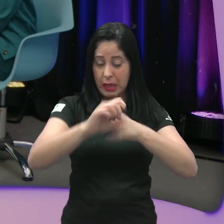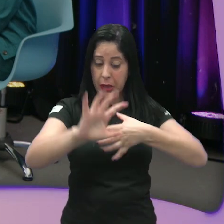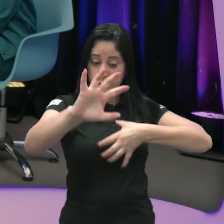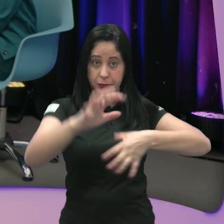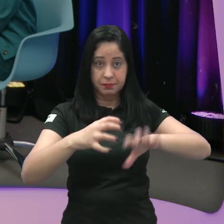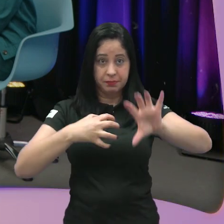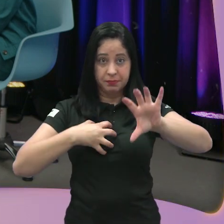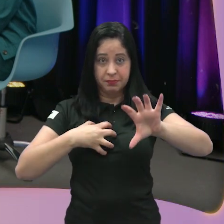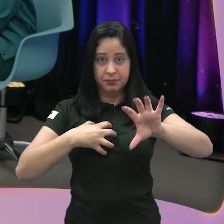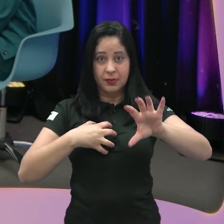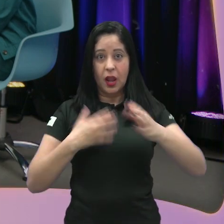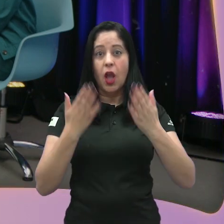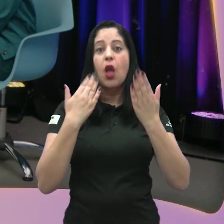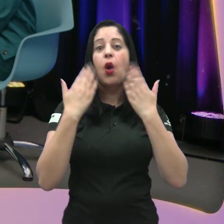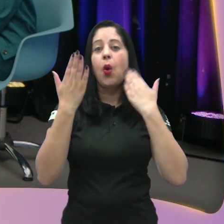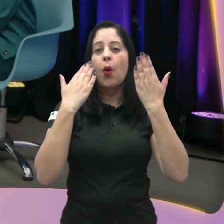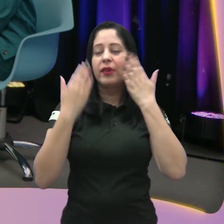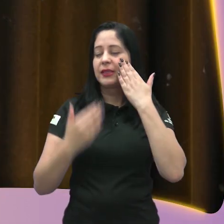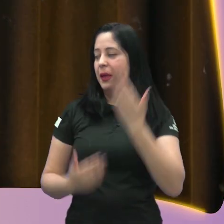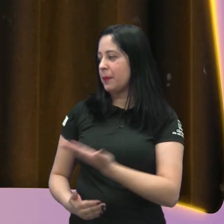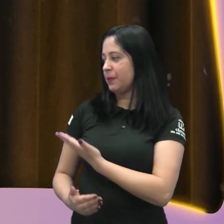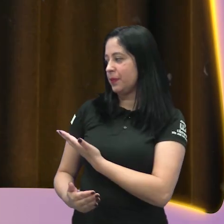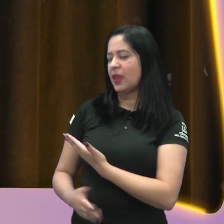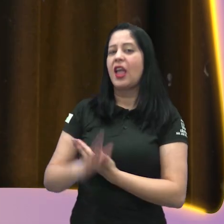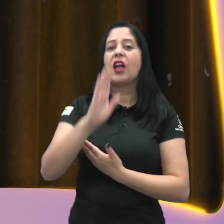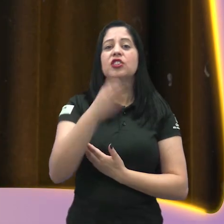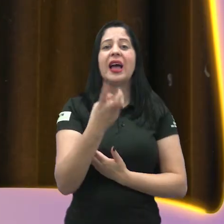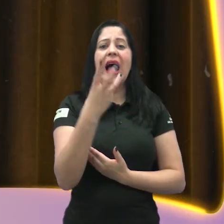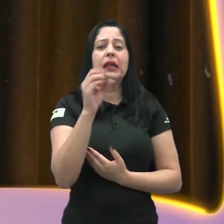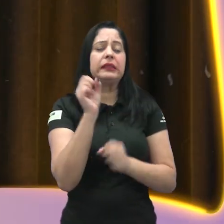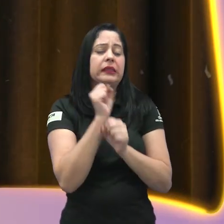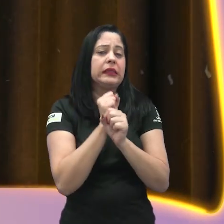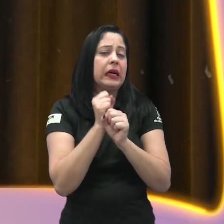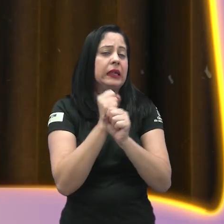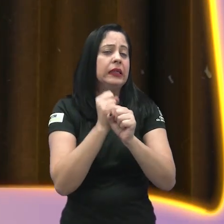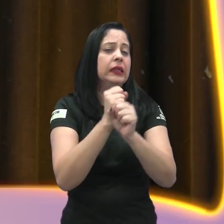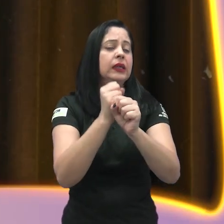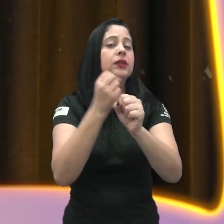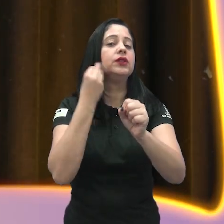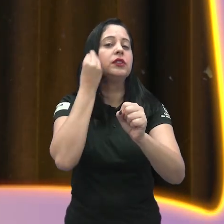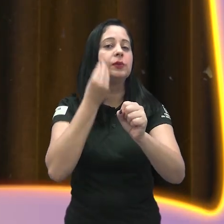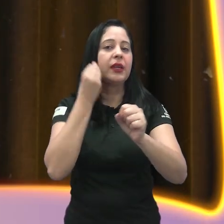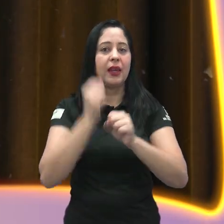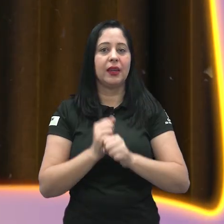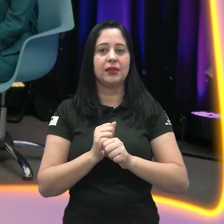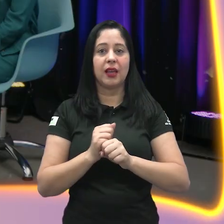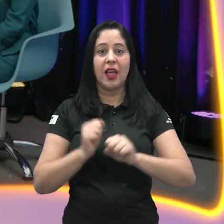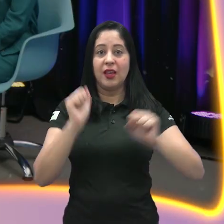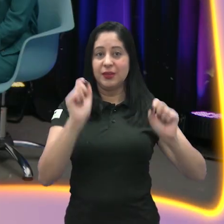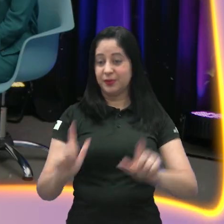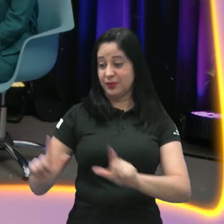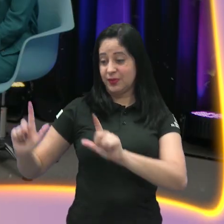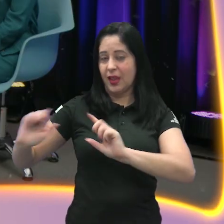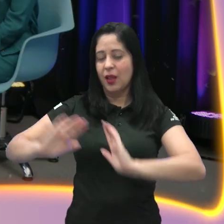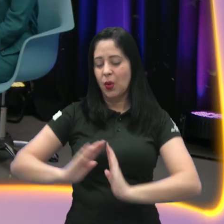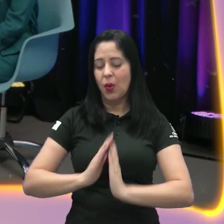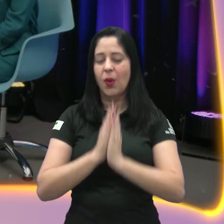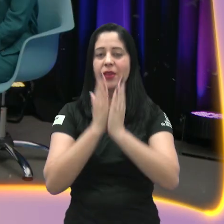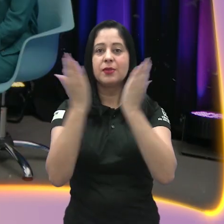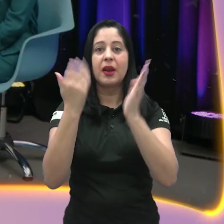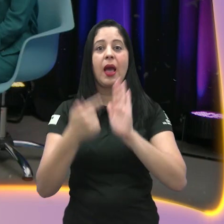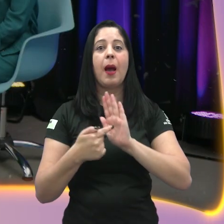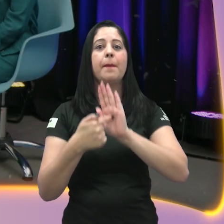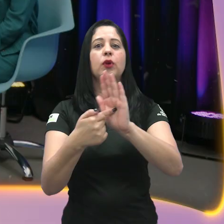em relação à empatia, vamos falar com uma psicanalista com mais de 30 anos de atuação na área. E no quadro Inspiração,